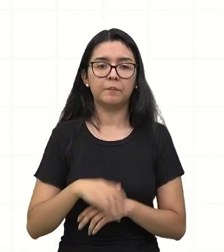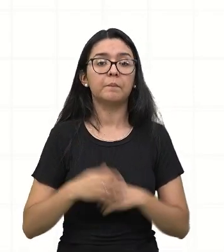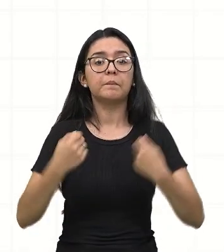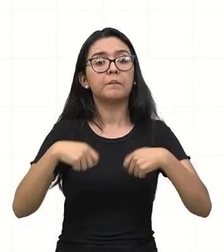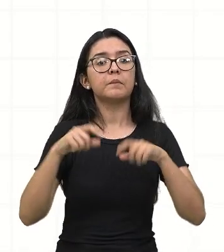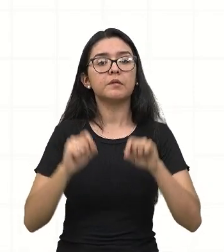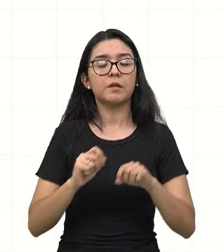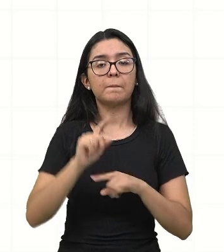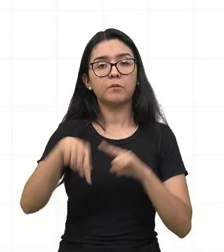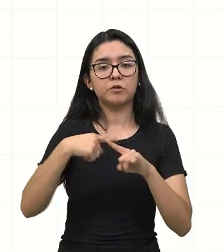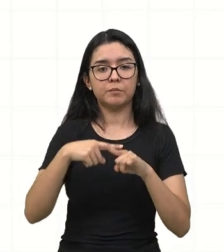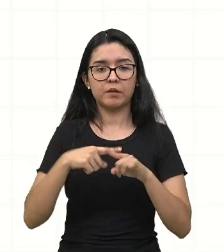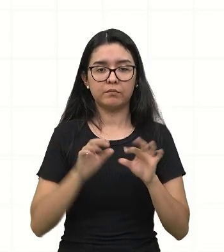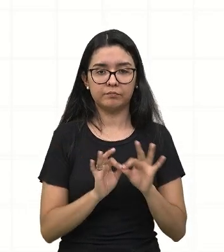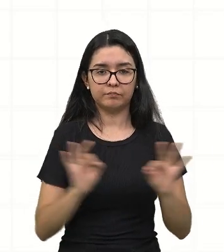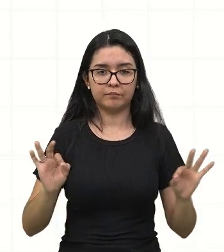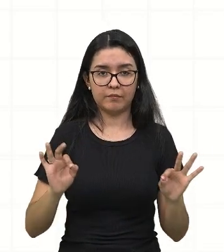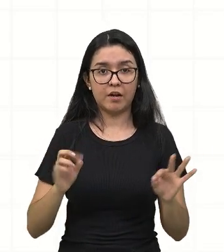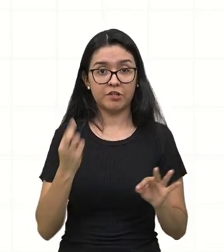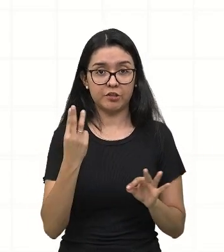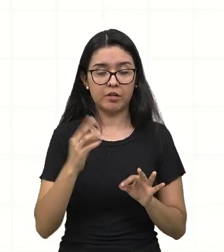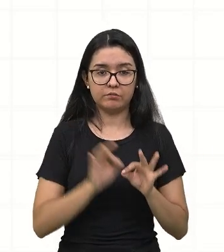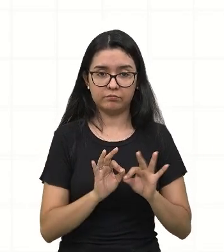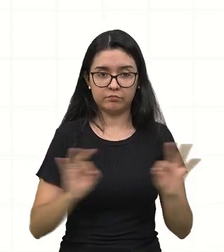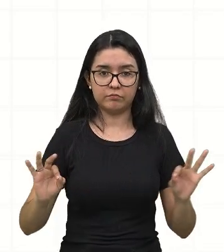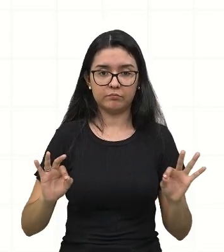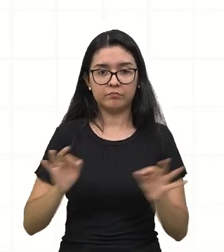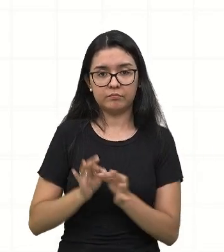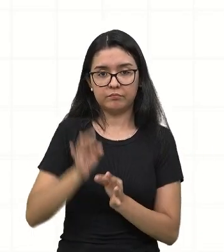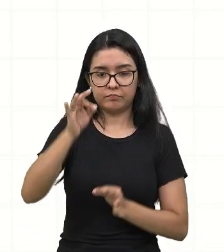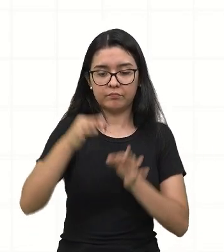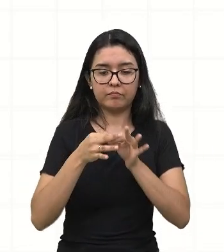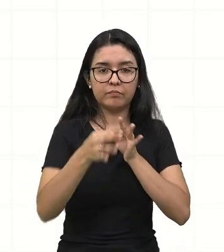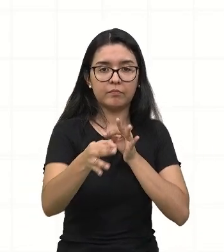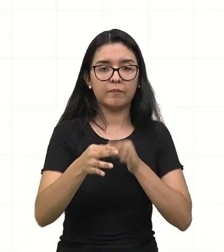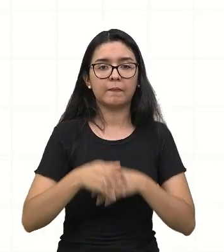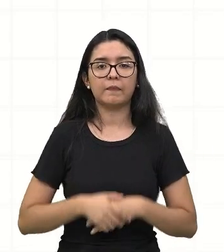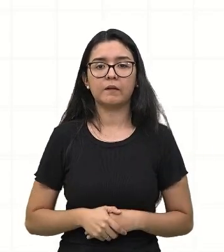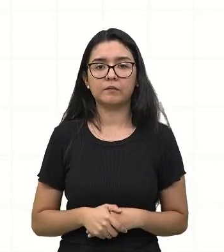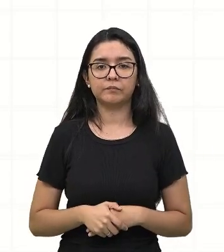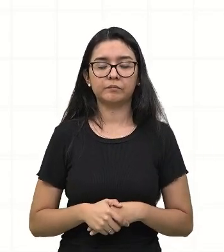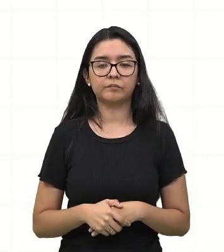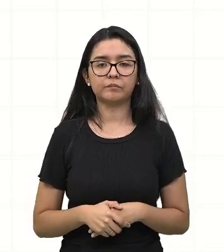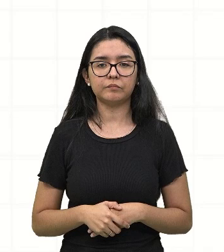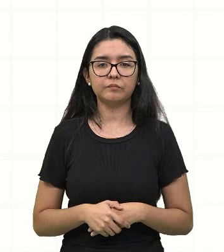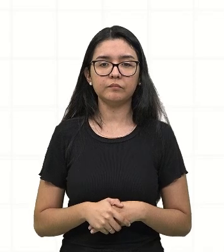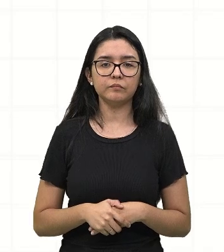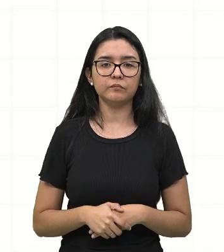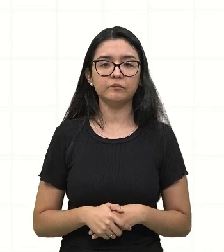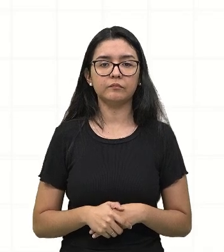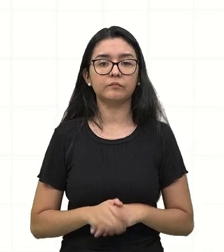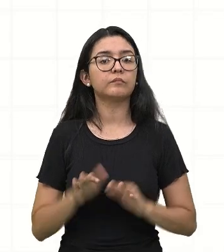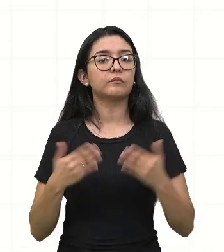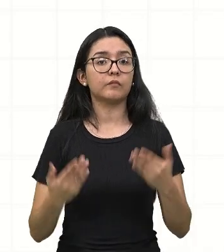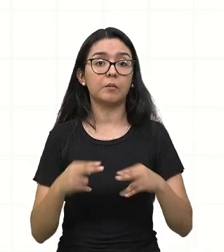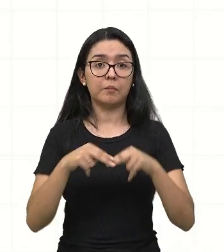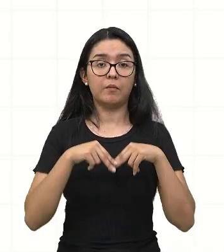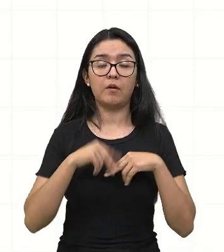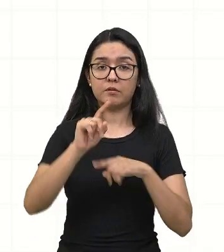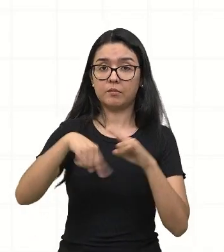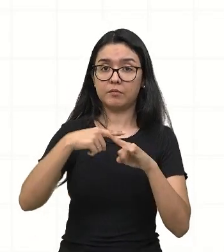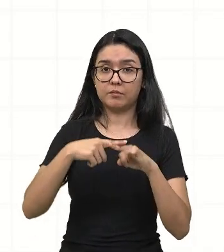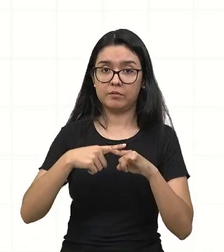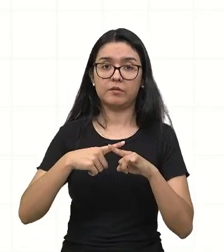basta multiplicarmos as 3 dimensões. E olha só, o volume, a multiplicação das 3 dimensões. E por ser uma